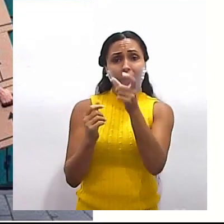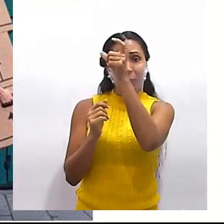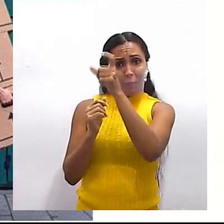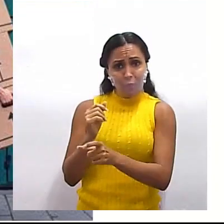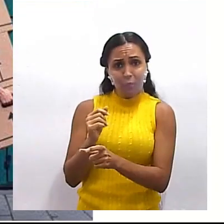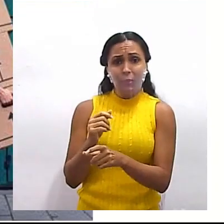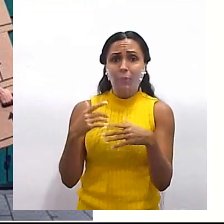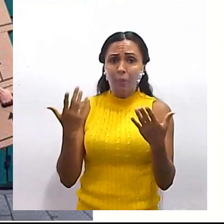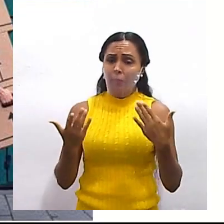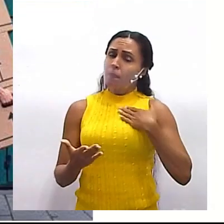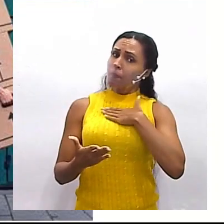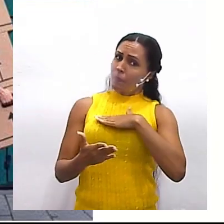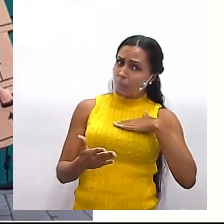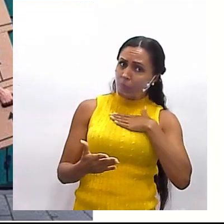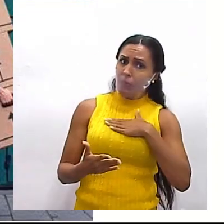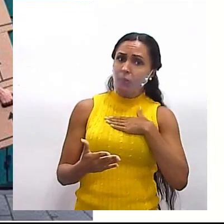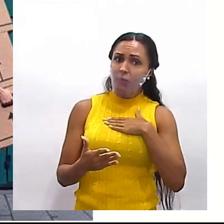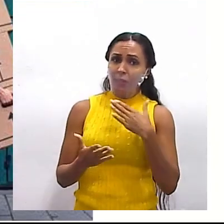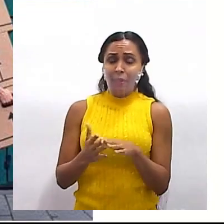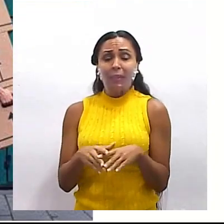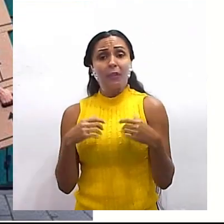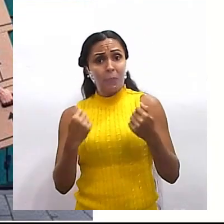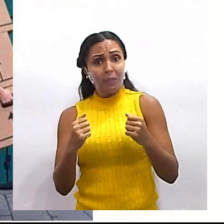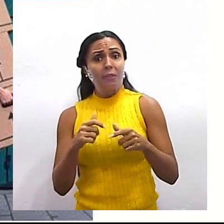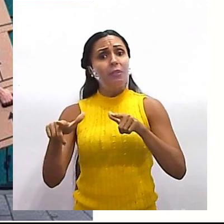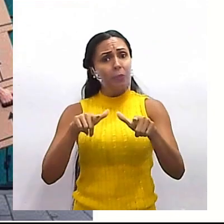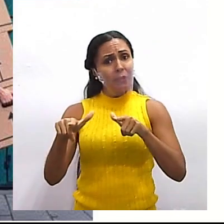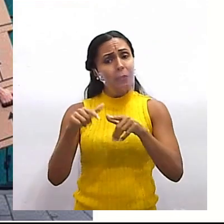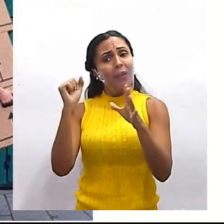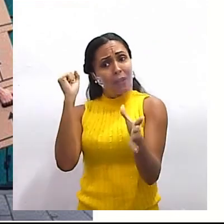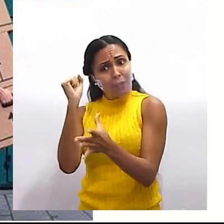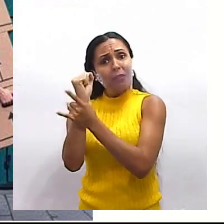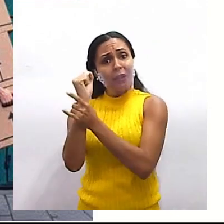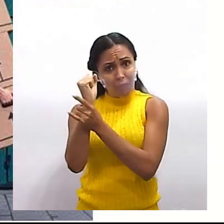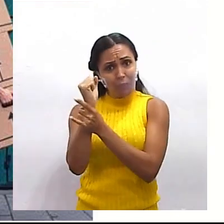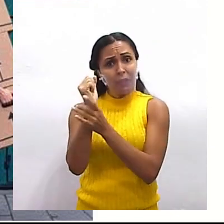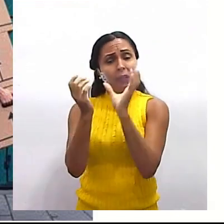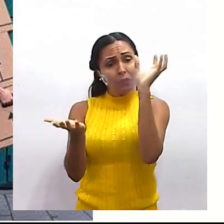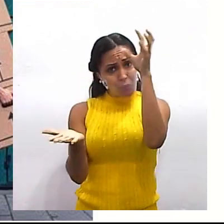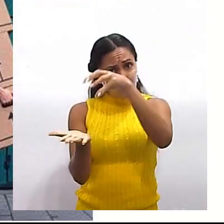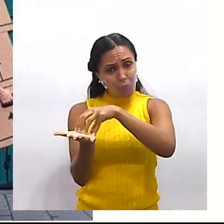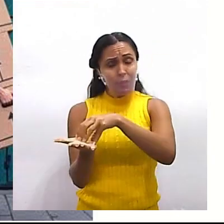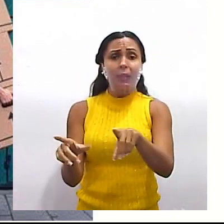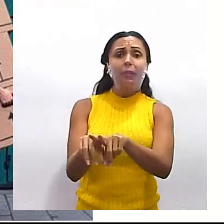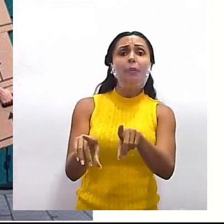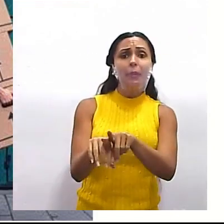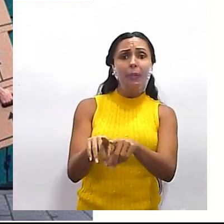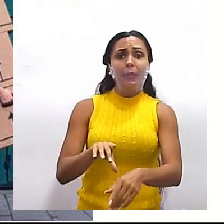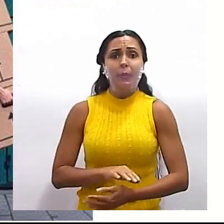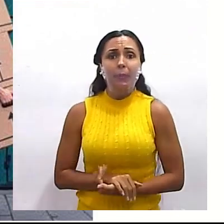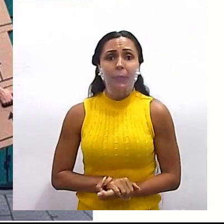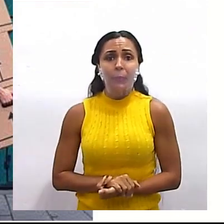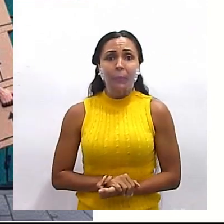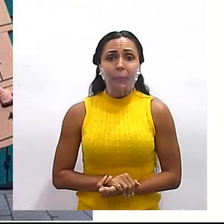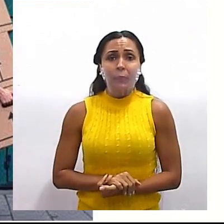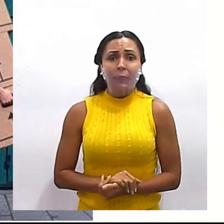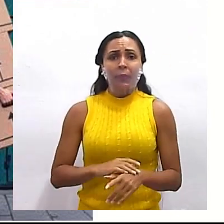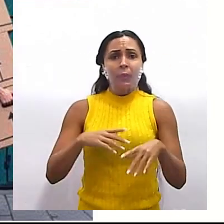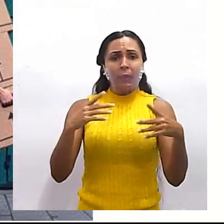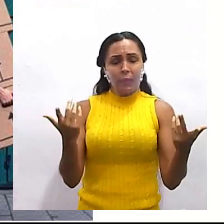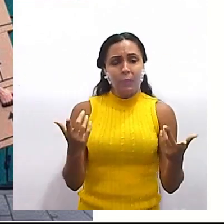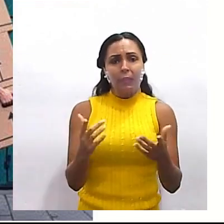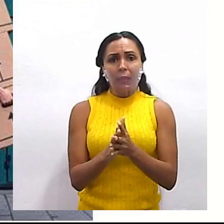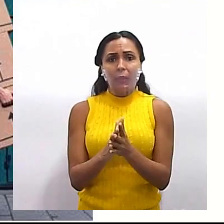seja satisfeito, a gente também tem que trabalhar a segurança dos nossos funcionários. Então,